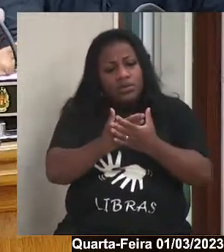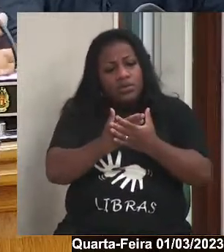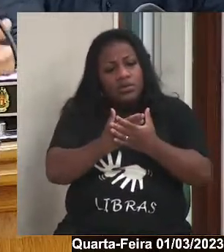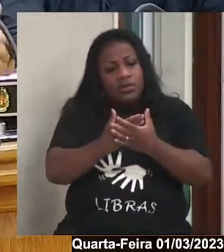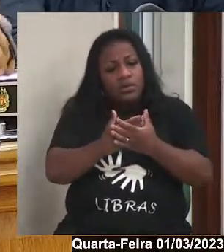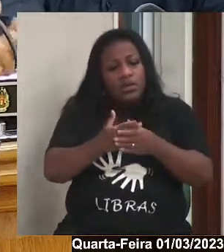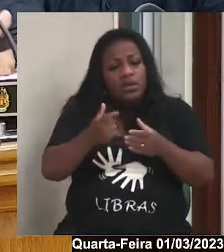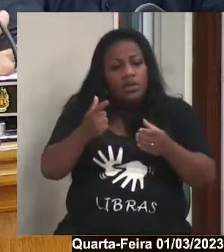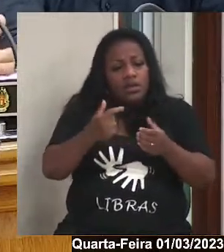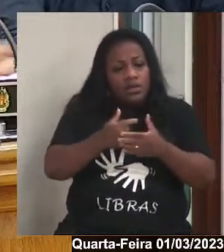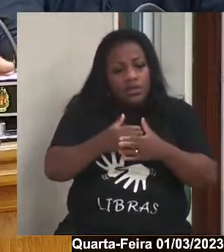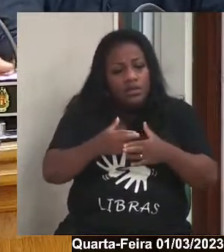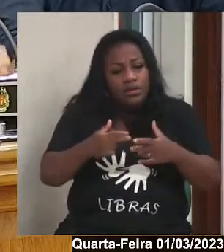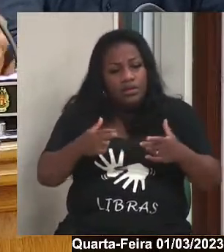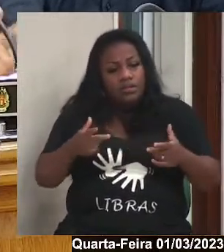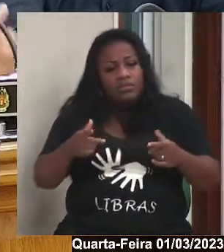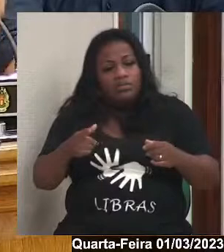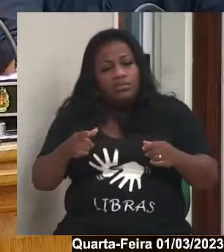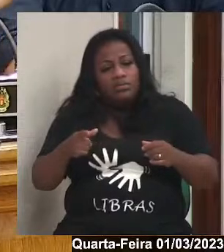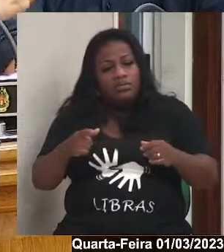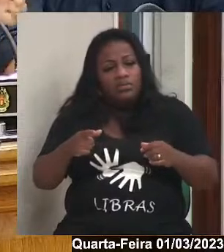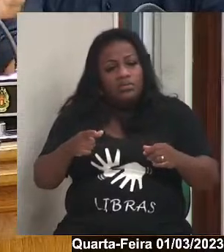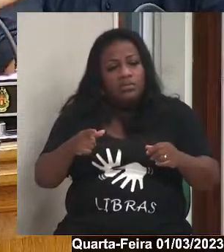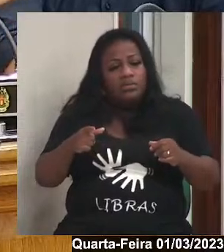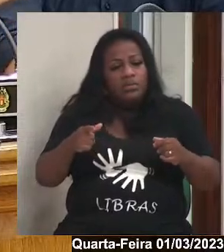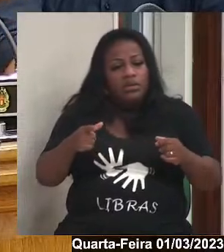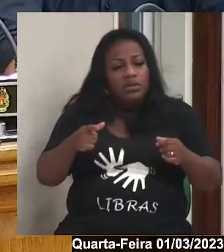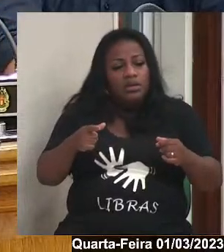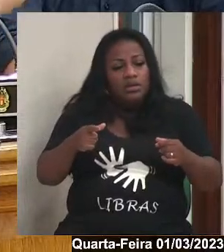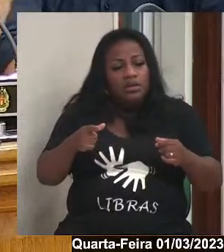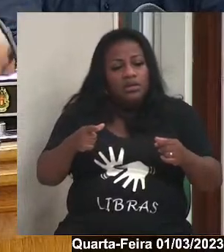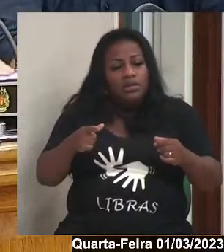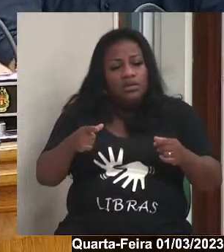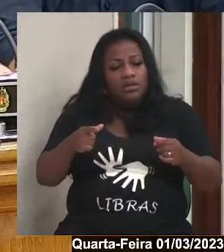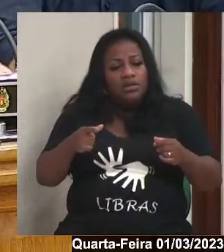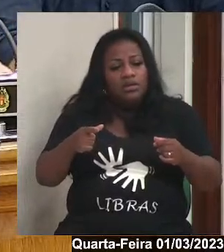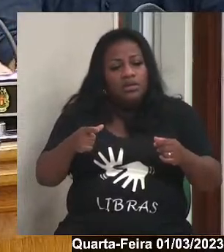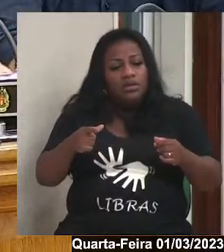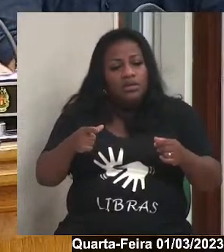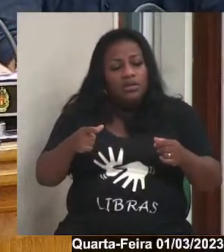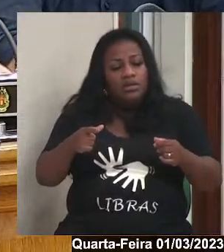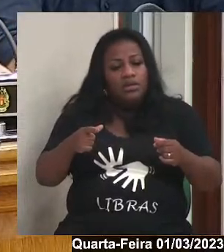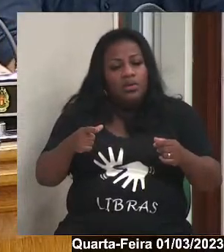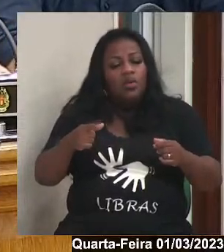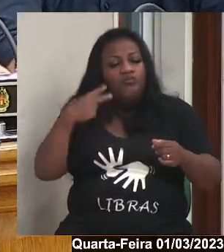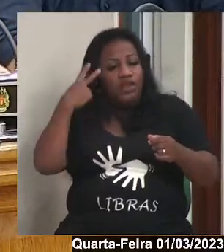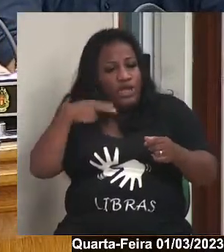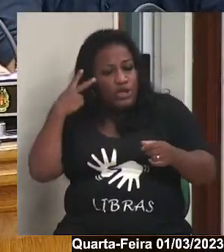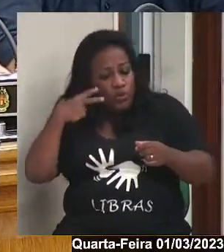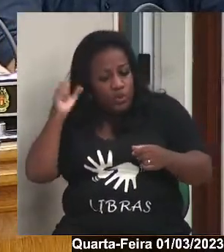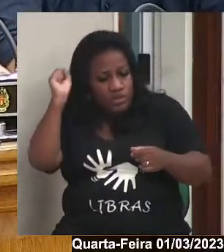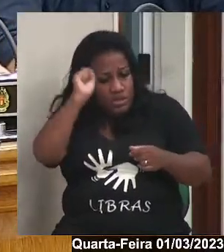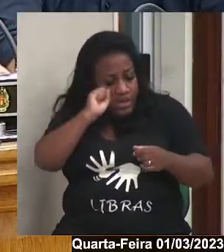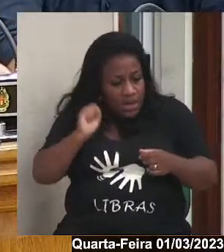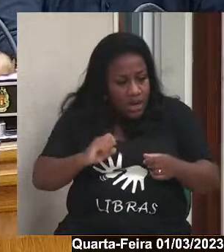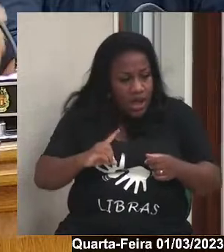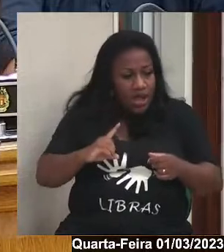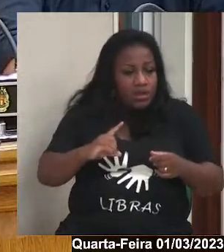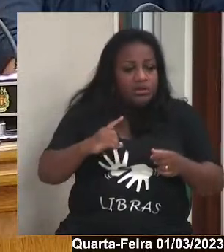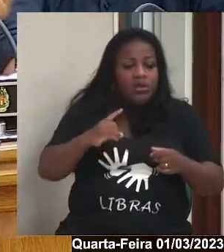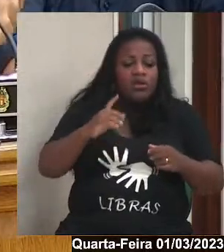a escritura para os moradores do Jardim Silva, estava aí o Lúcio Costa, o vereador Sander Castro,